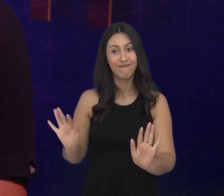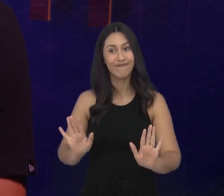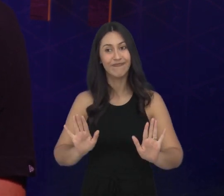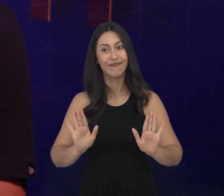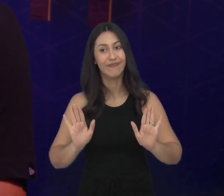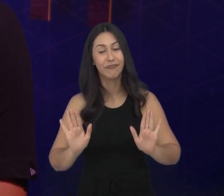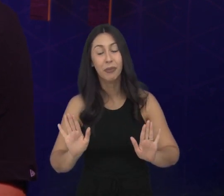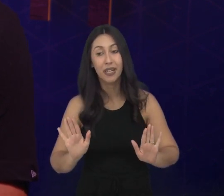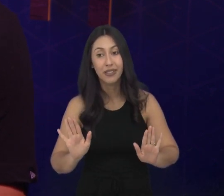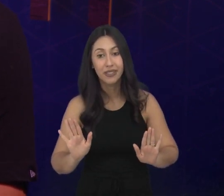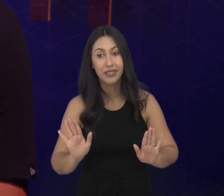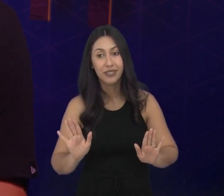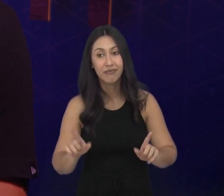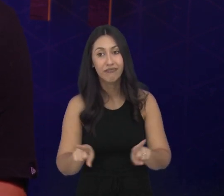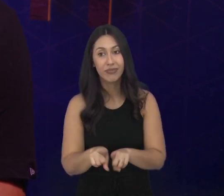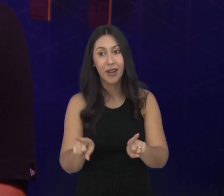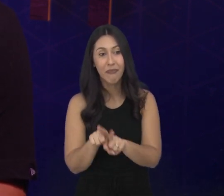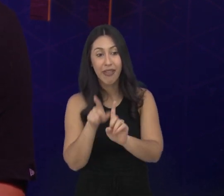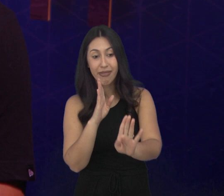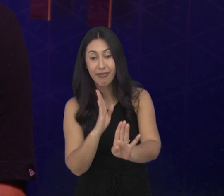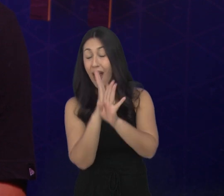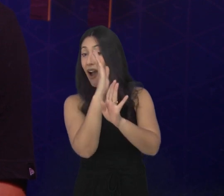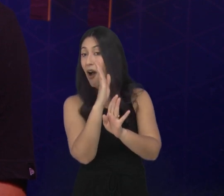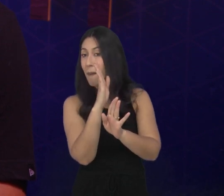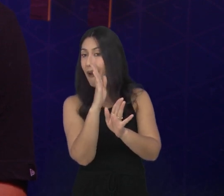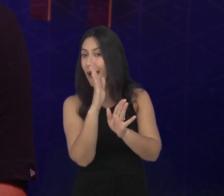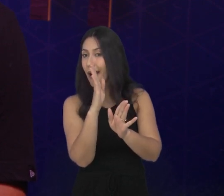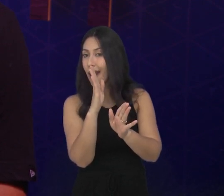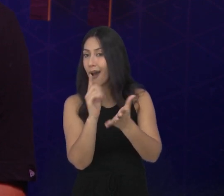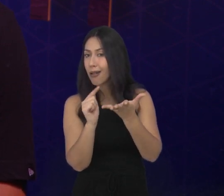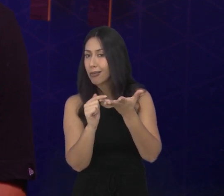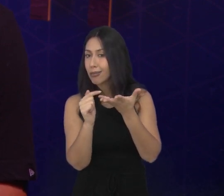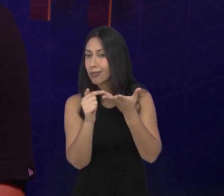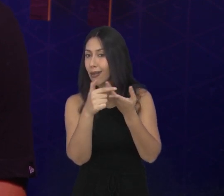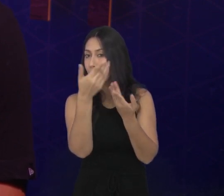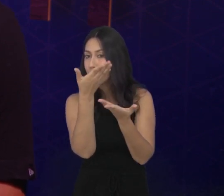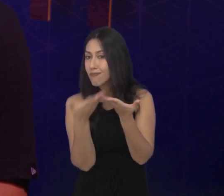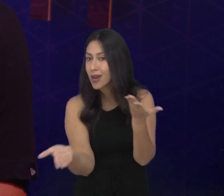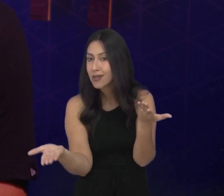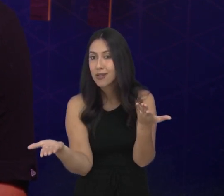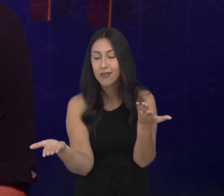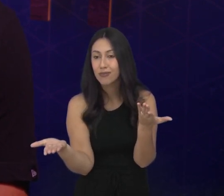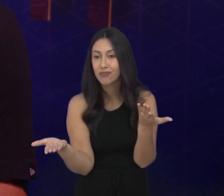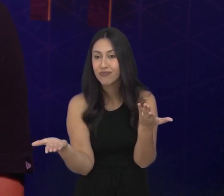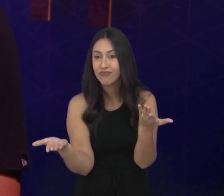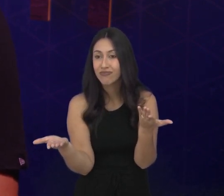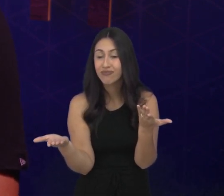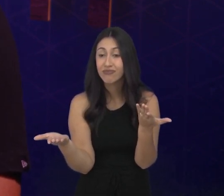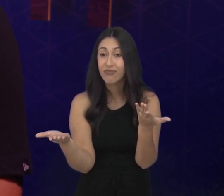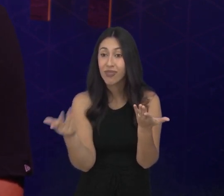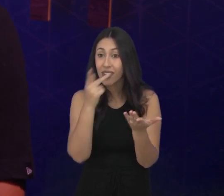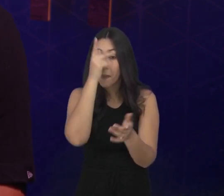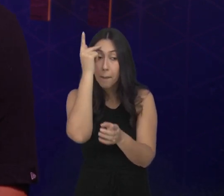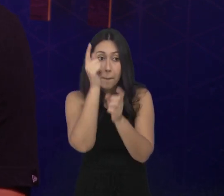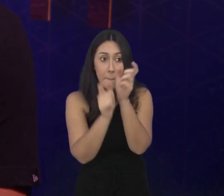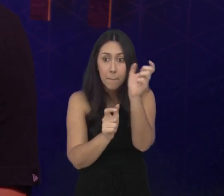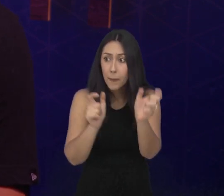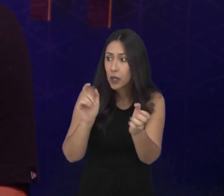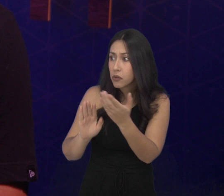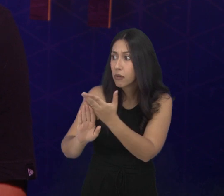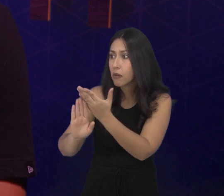tal, mas... ela também vai descobrindo que algumas coisas se perderam. Ela se afastou de